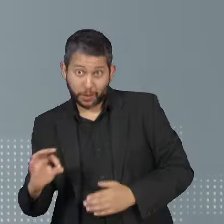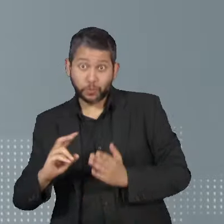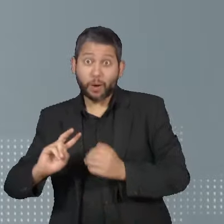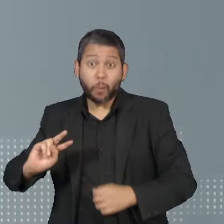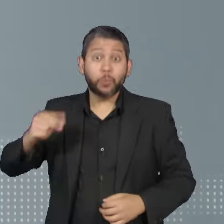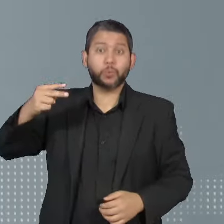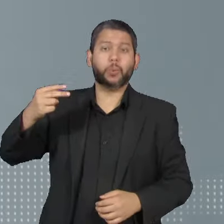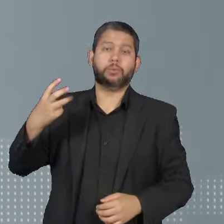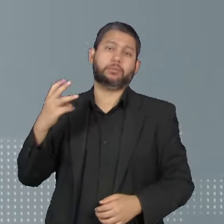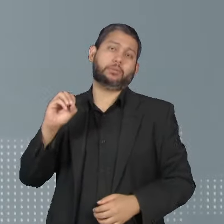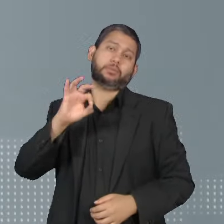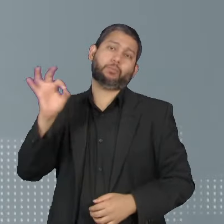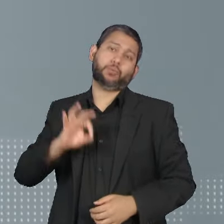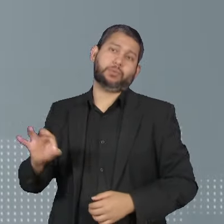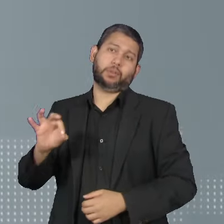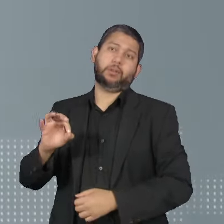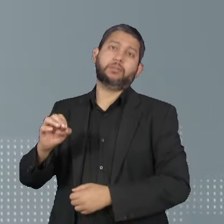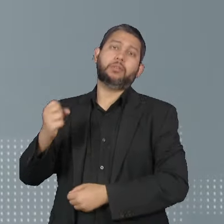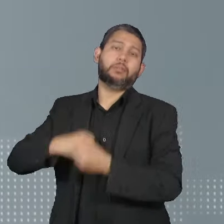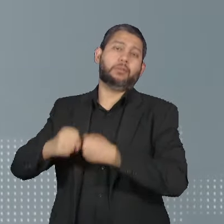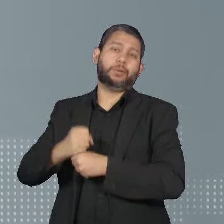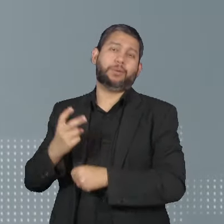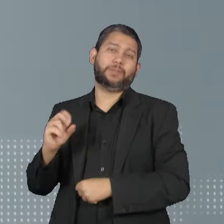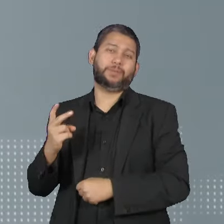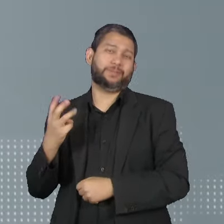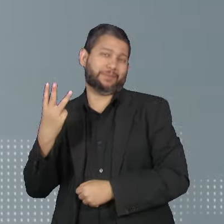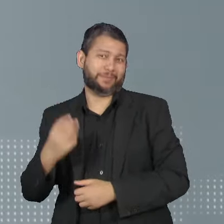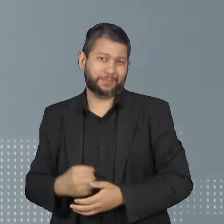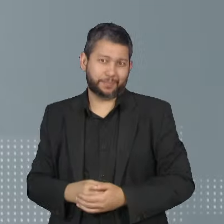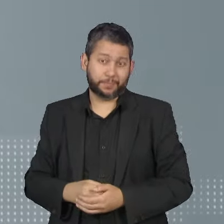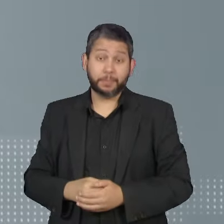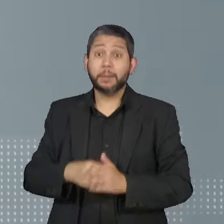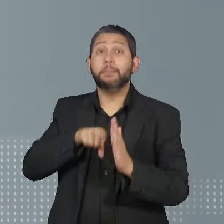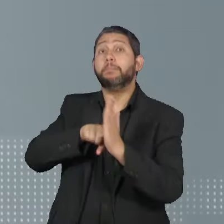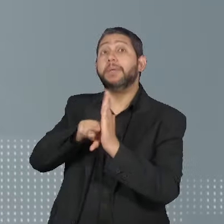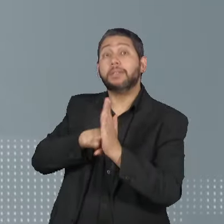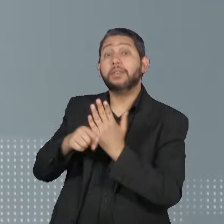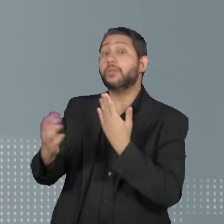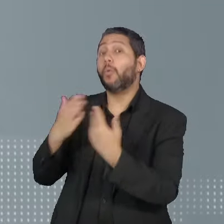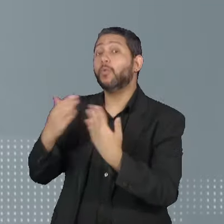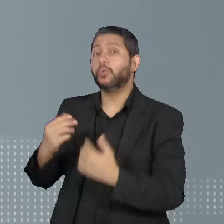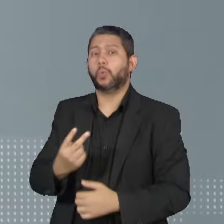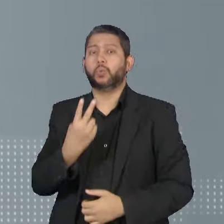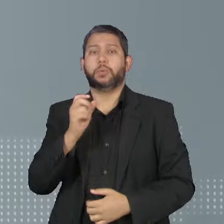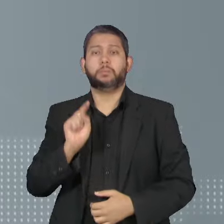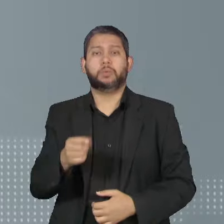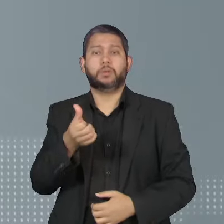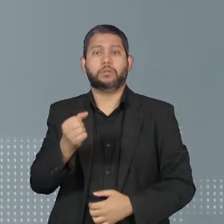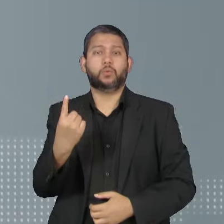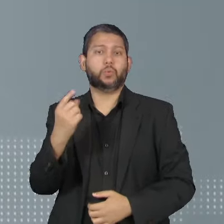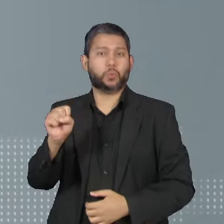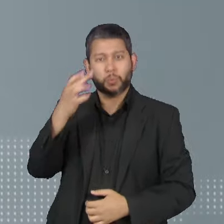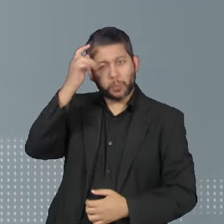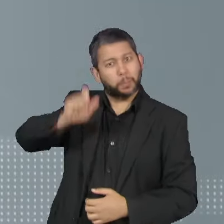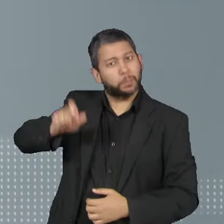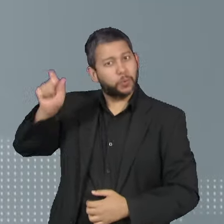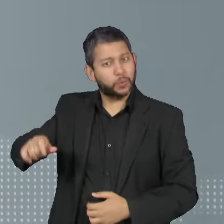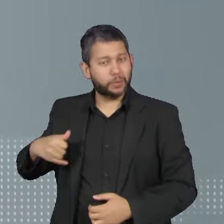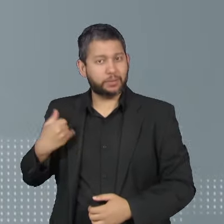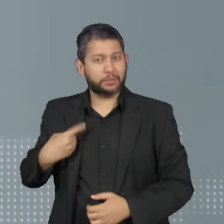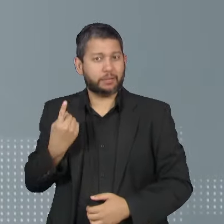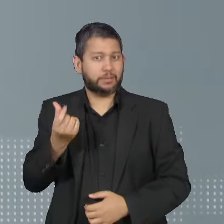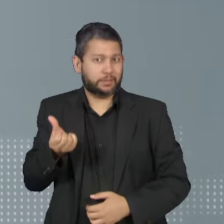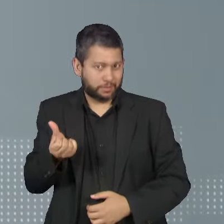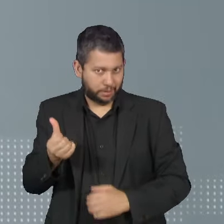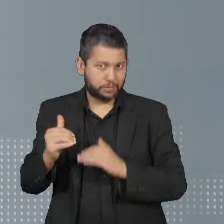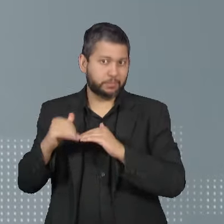30% em 2023 a pesquisa ouviu 2600 18 pessoas com mais de 16